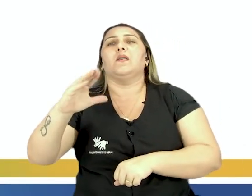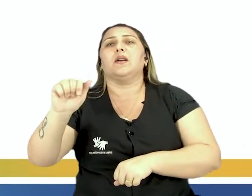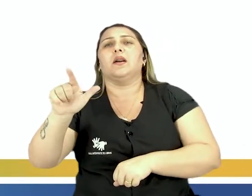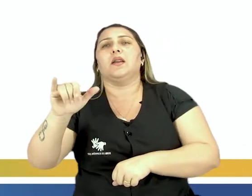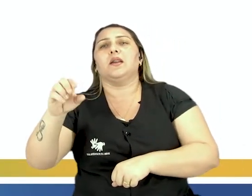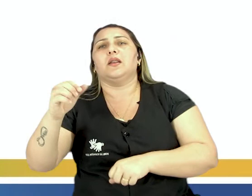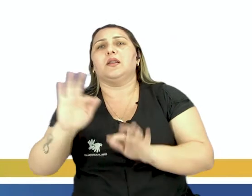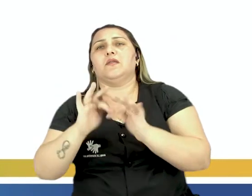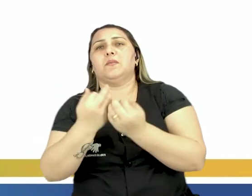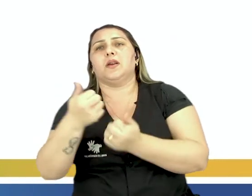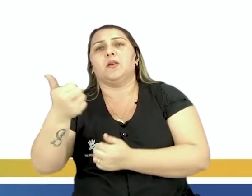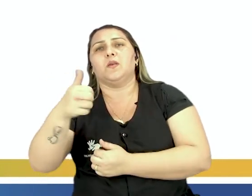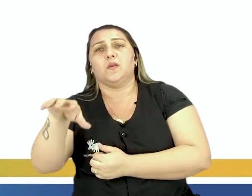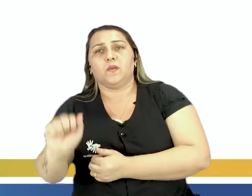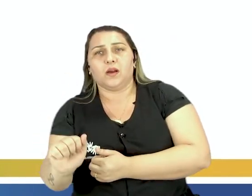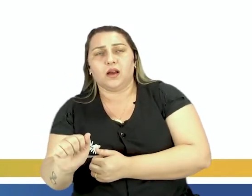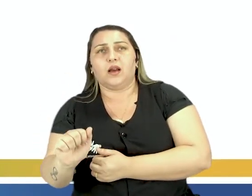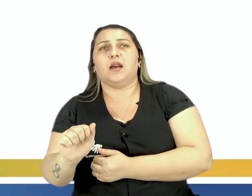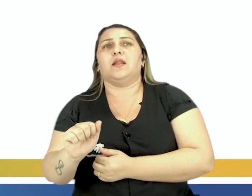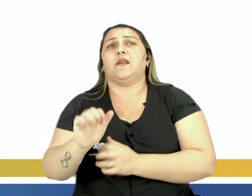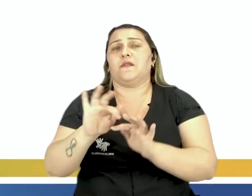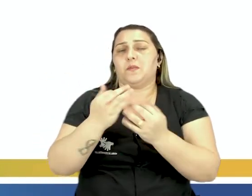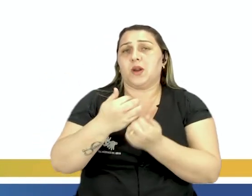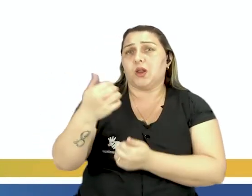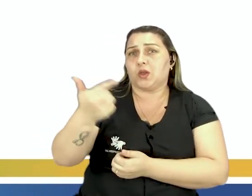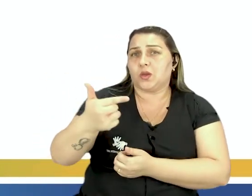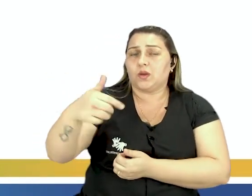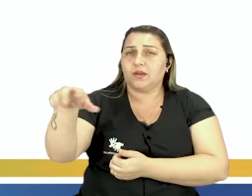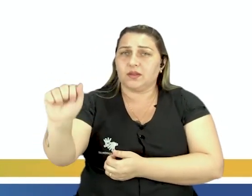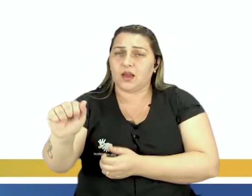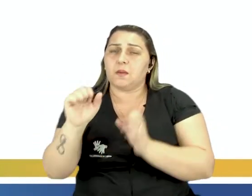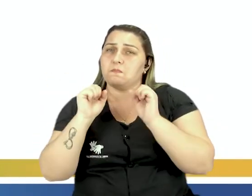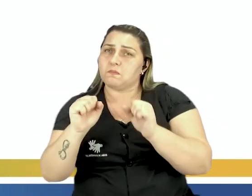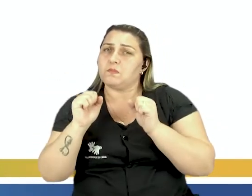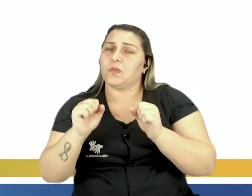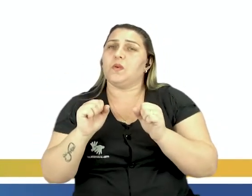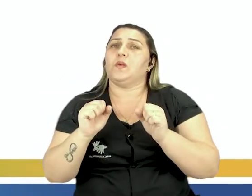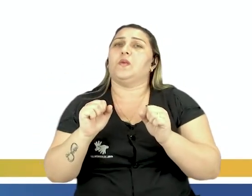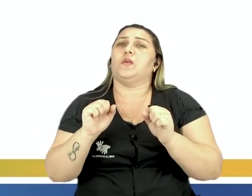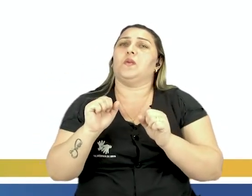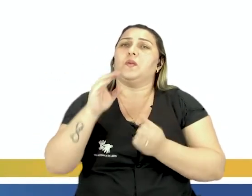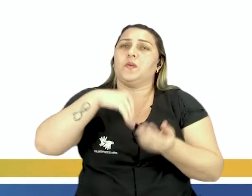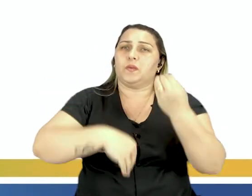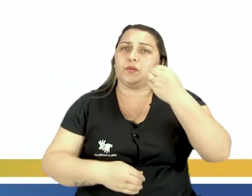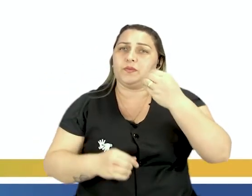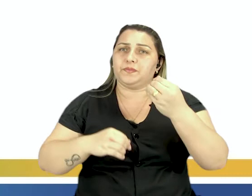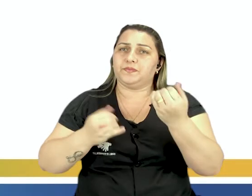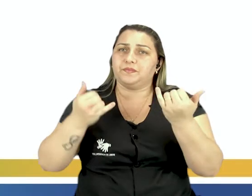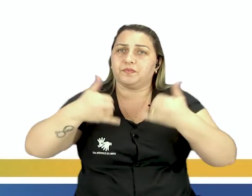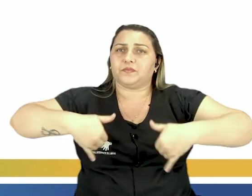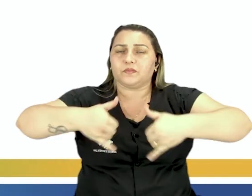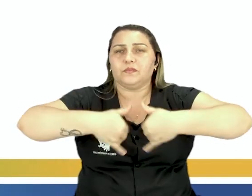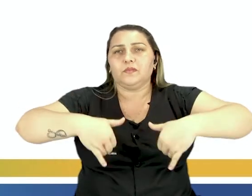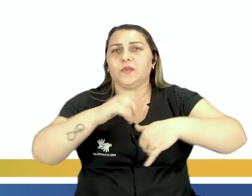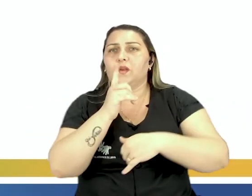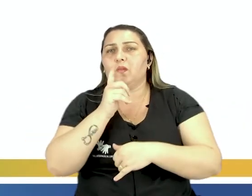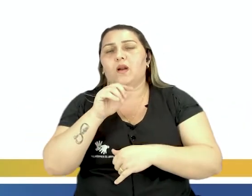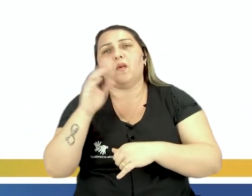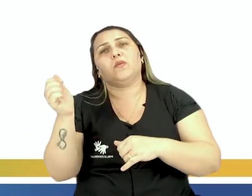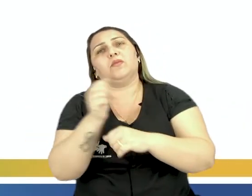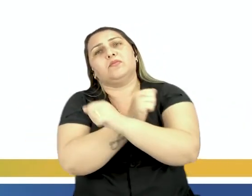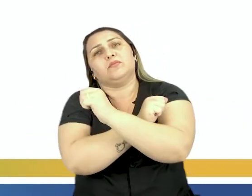1A, ou alcalino terroso, que é da família 2A. Eles podem reagir quimicamente com a água ou com o